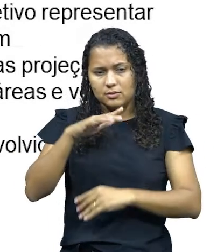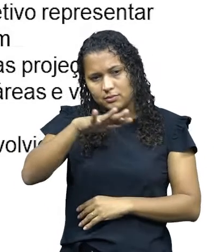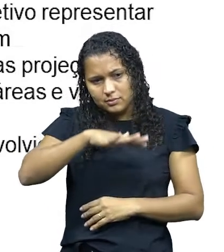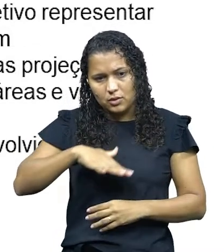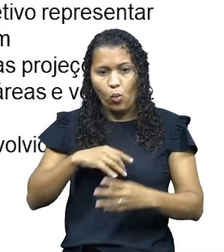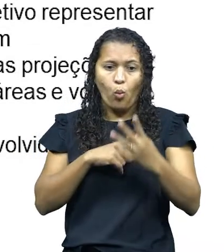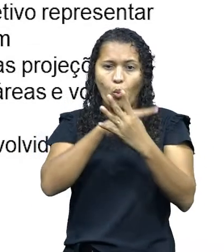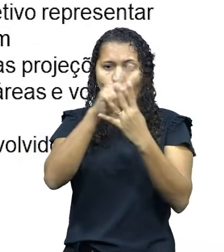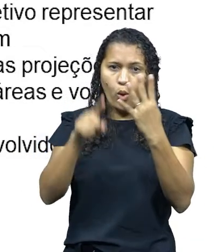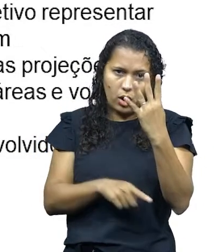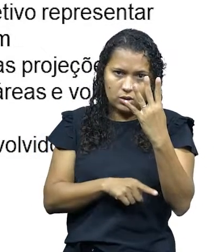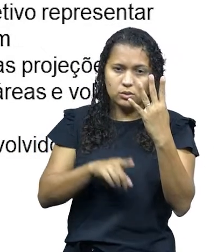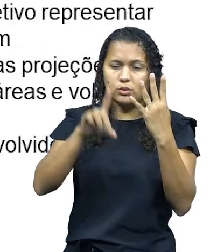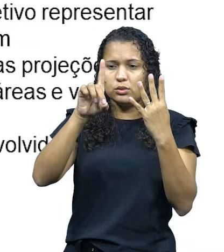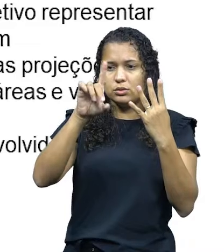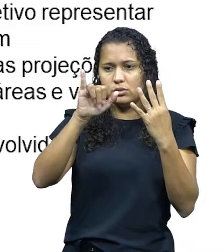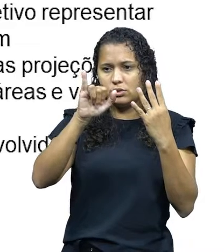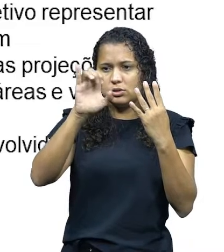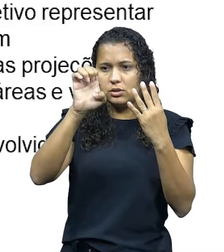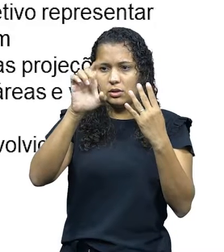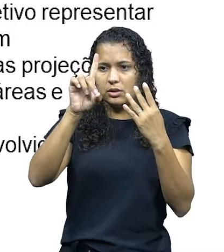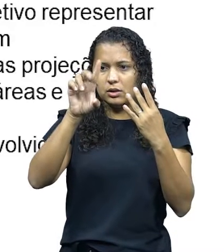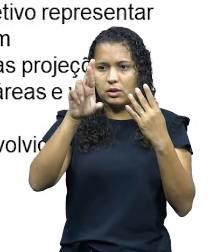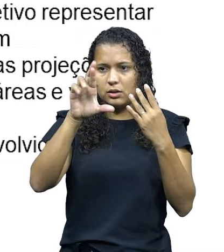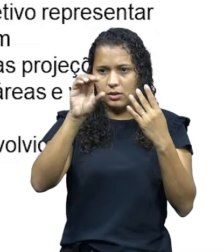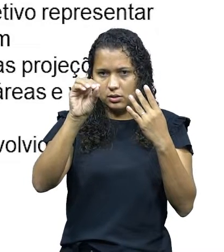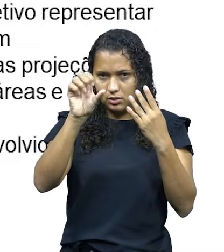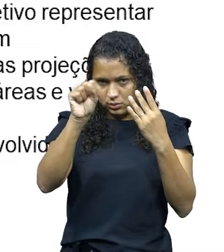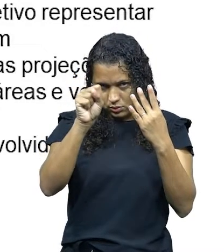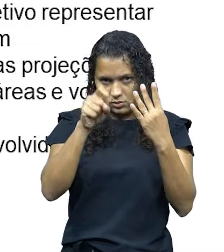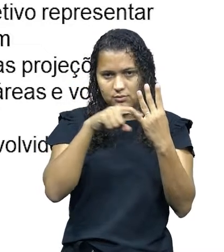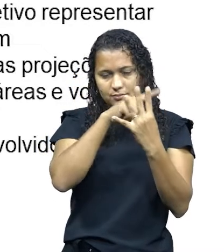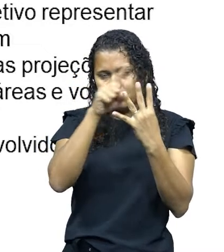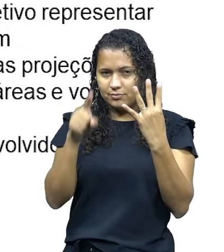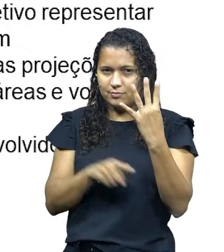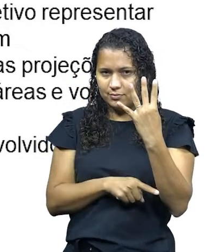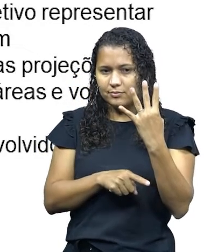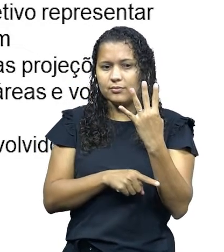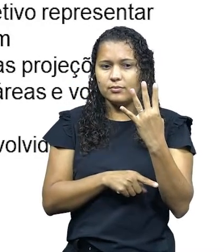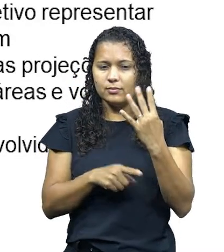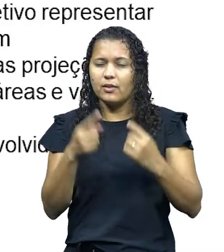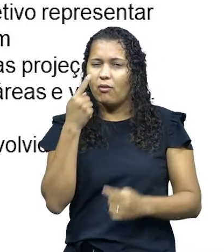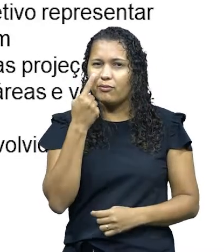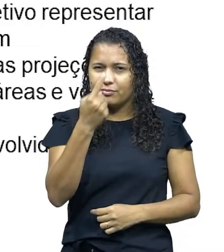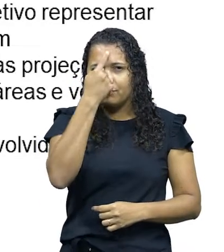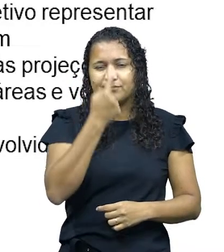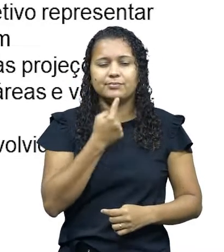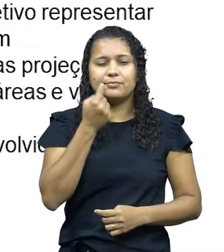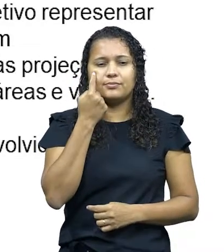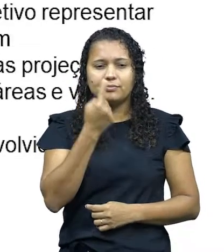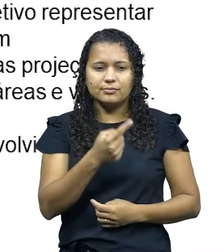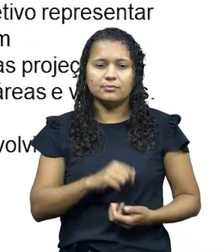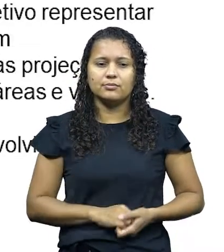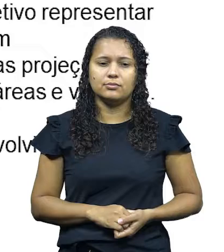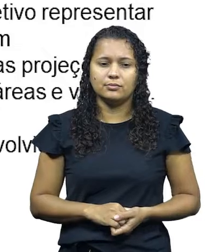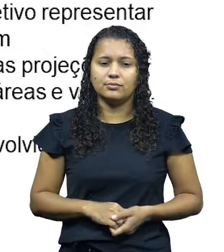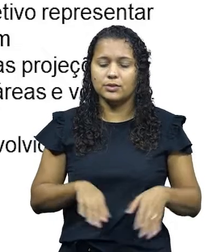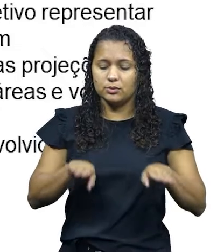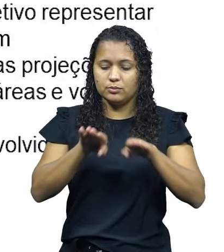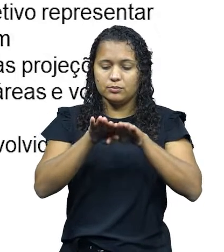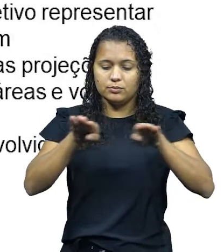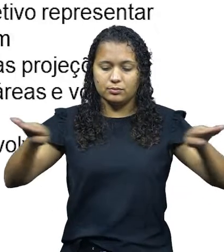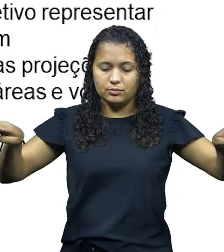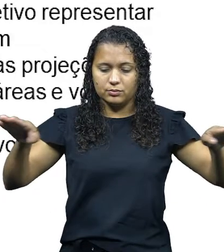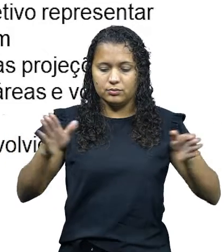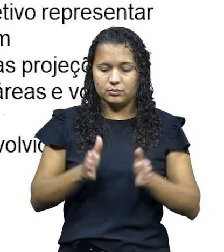o espaço em 4 regiões chamadas de diedros. Como vocês podem ver, nós temos aqui, são dois